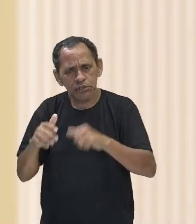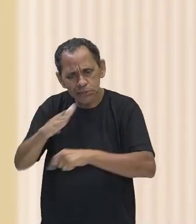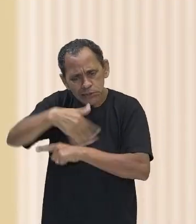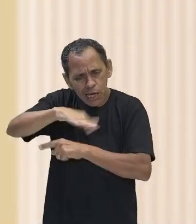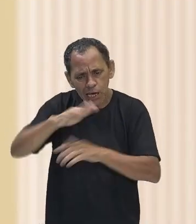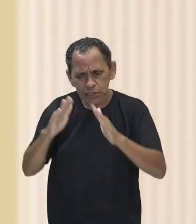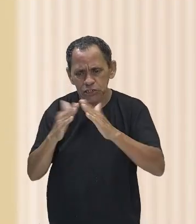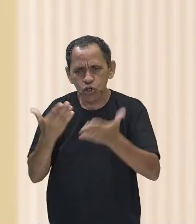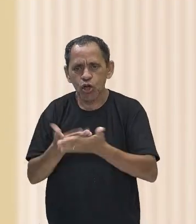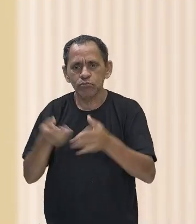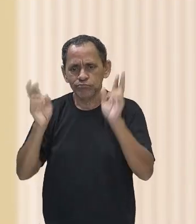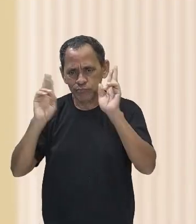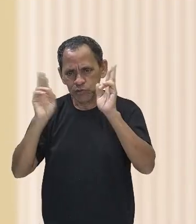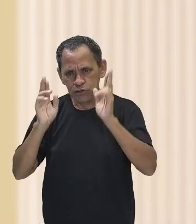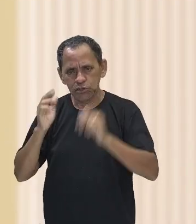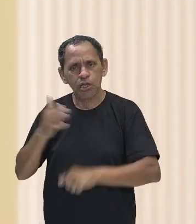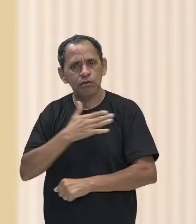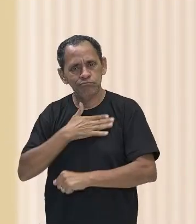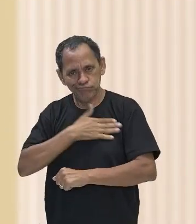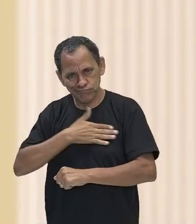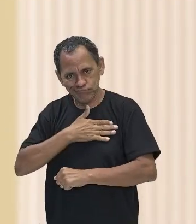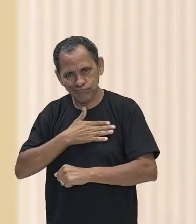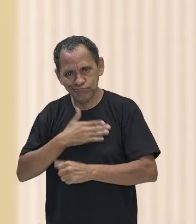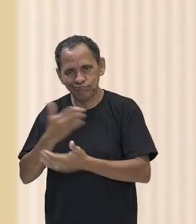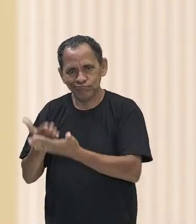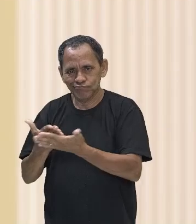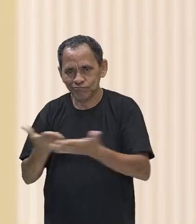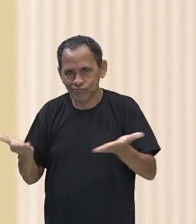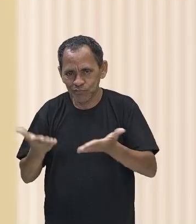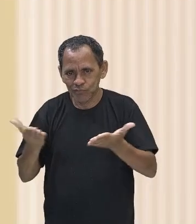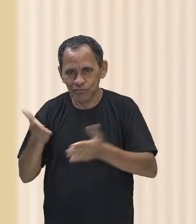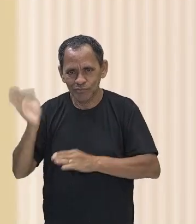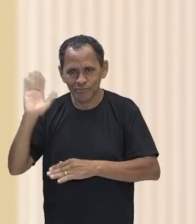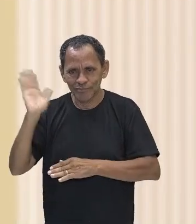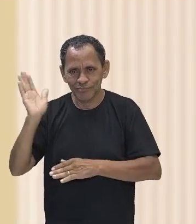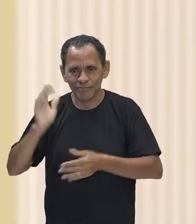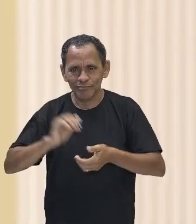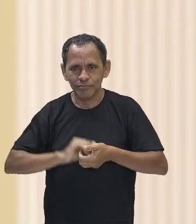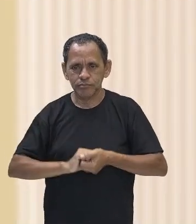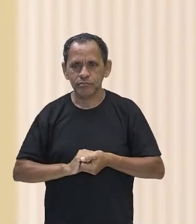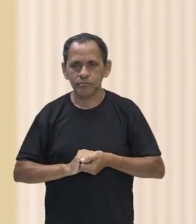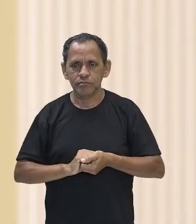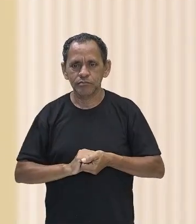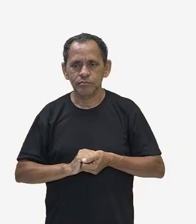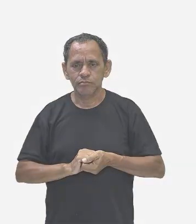escolar. Espero que vocês tenham gostado da aula de hoje. Até uma próxima oportunidade. Tchau, tchau!